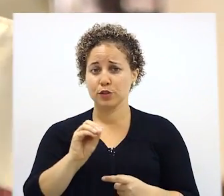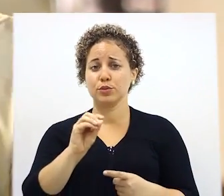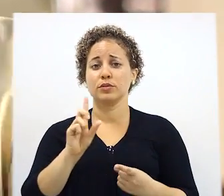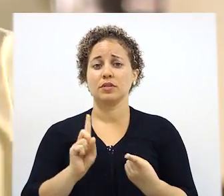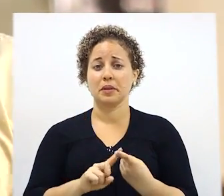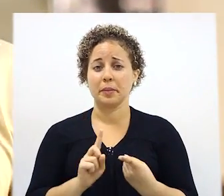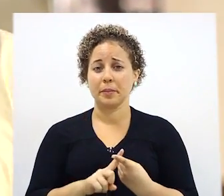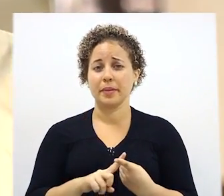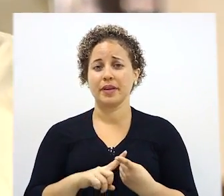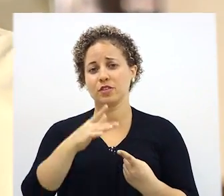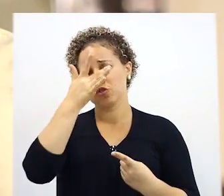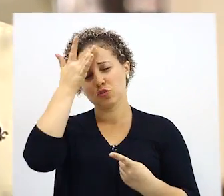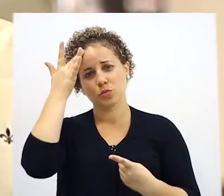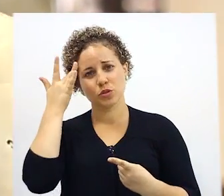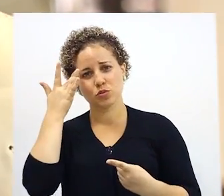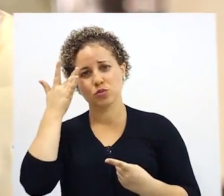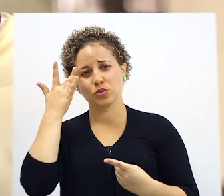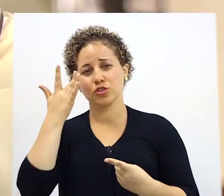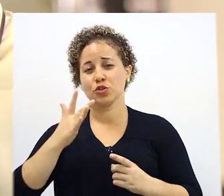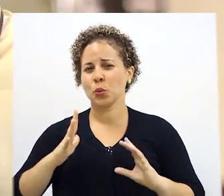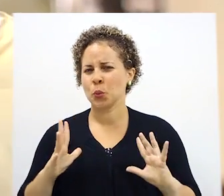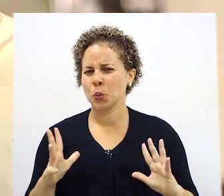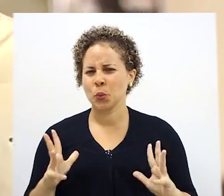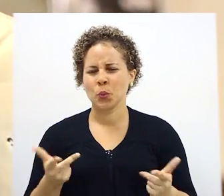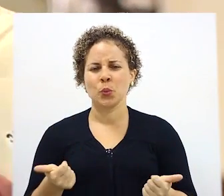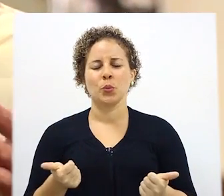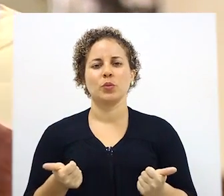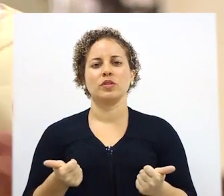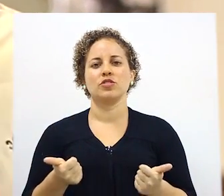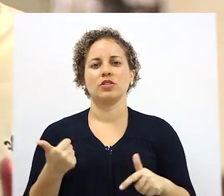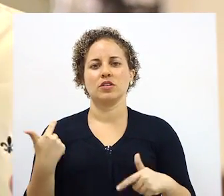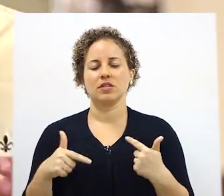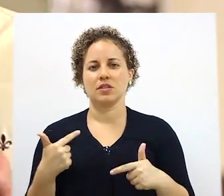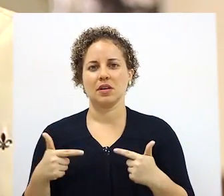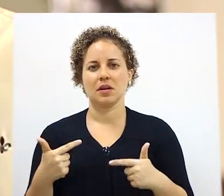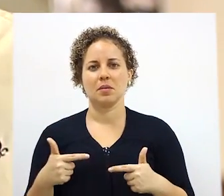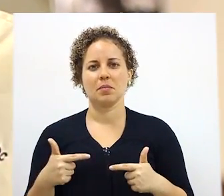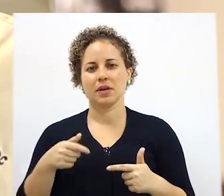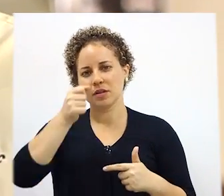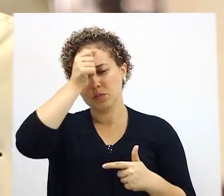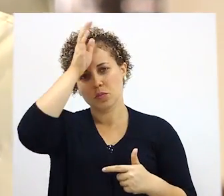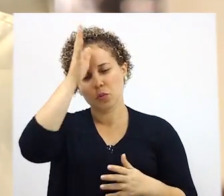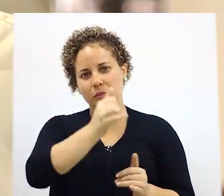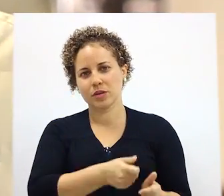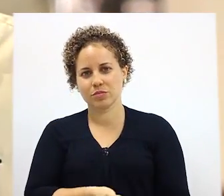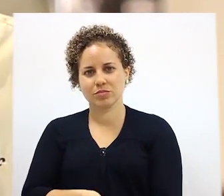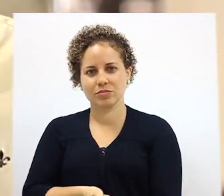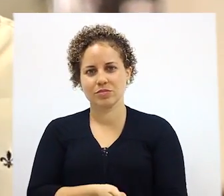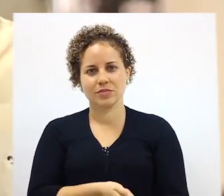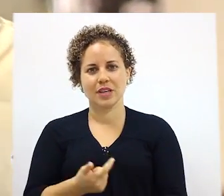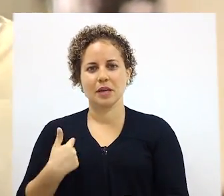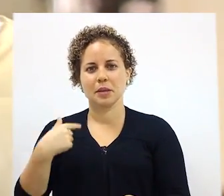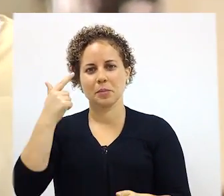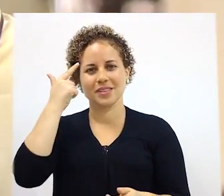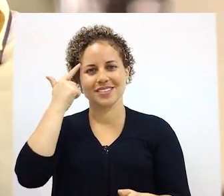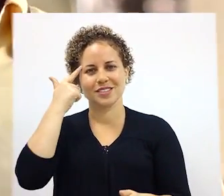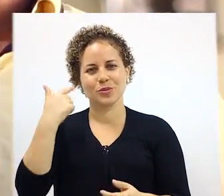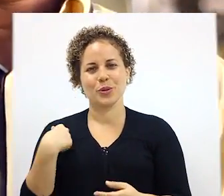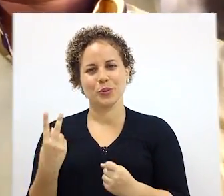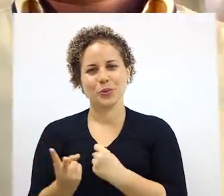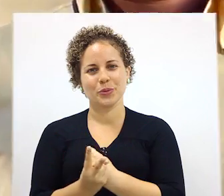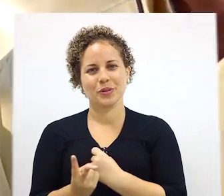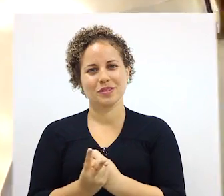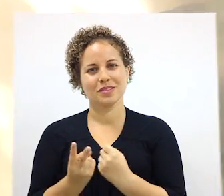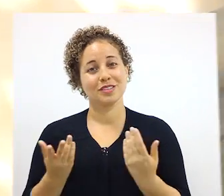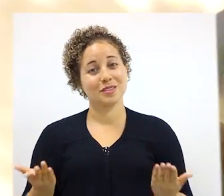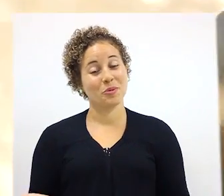tenho os brigadistas, eu tenho toda uma estrutura para que aquele trabalhador ele possa trabalhar e dizer assim, eu estou resguardado. Ok, então nós